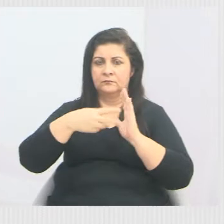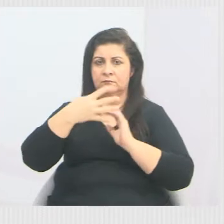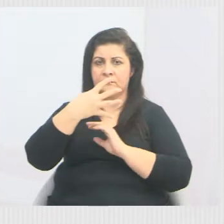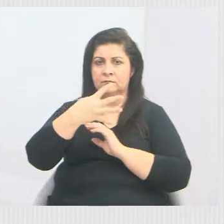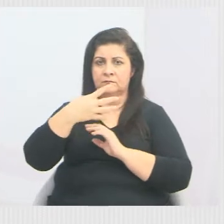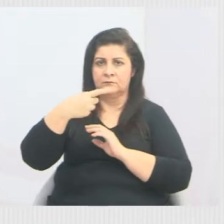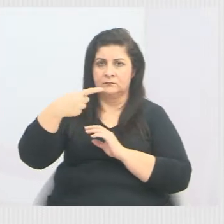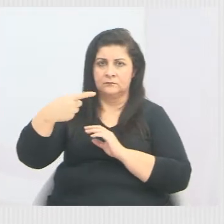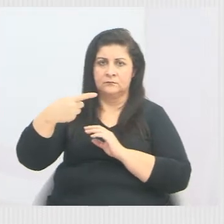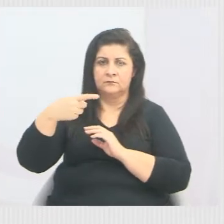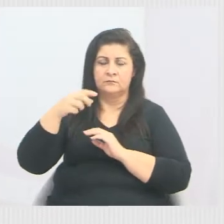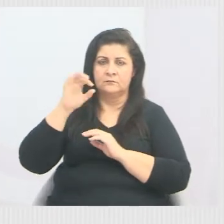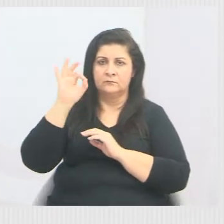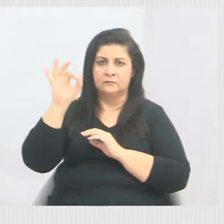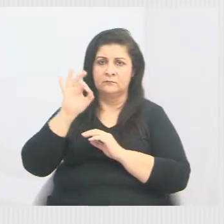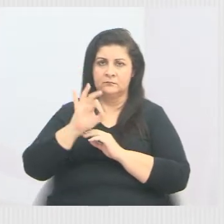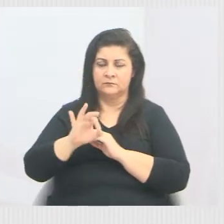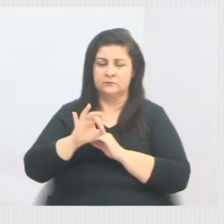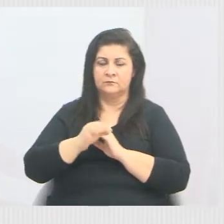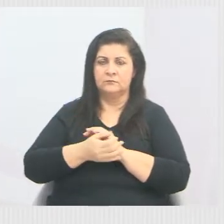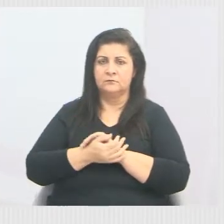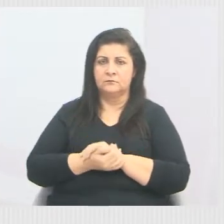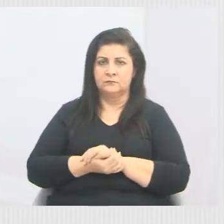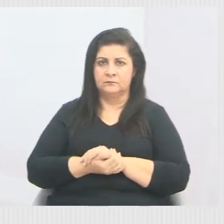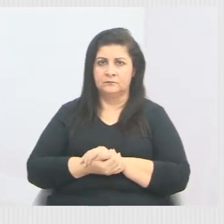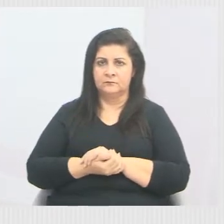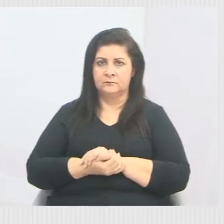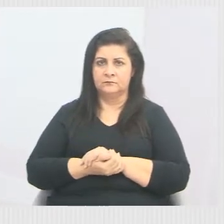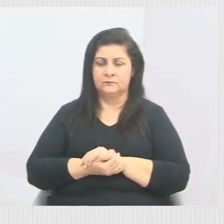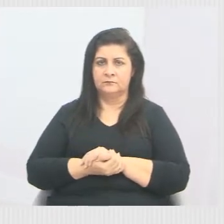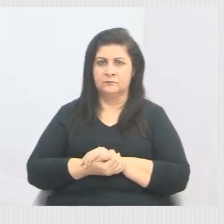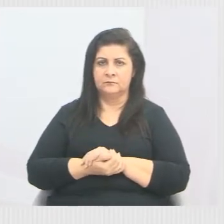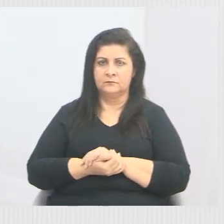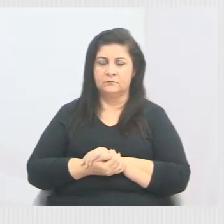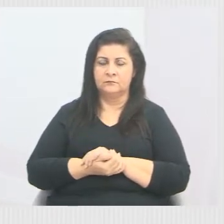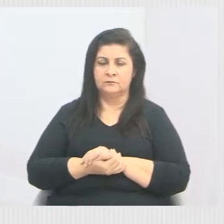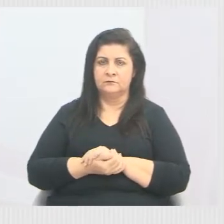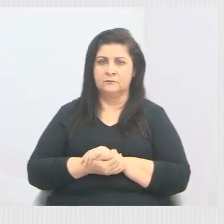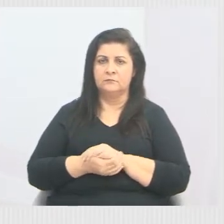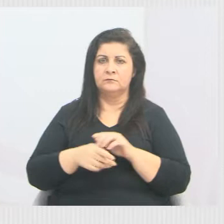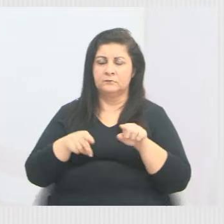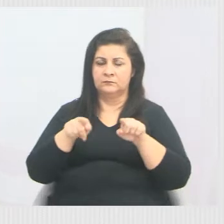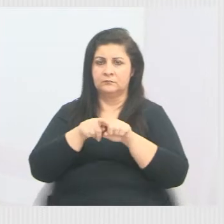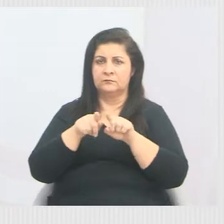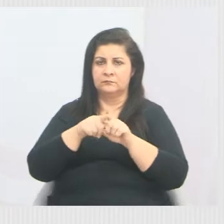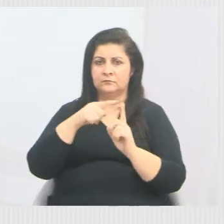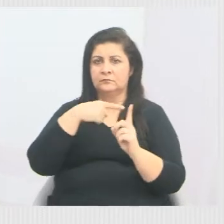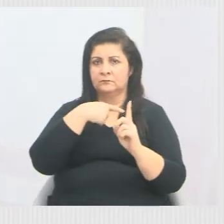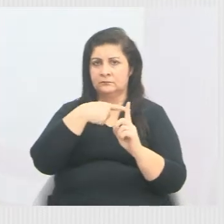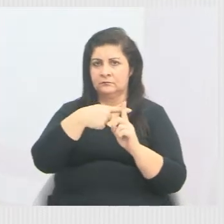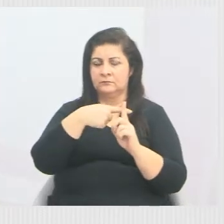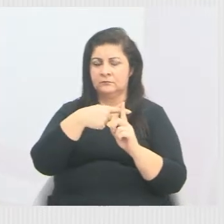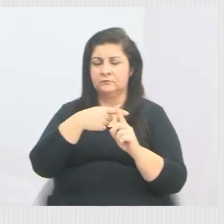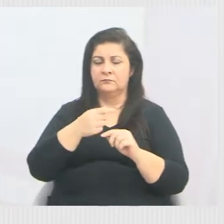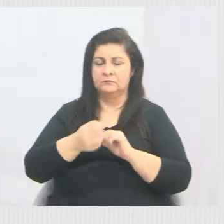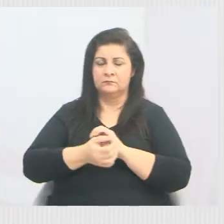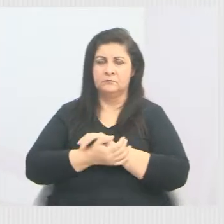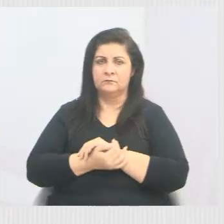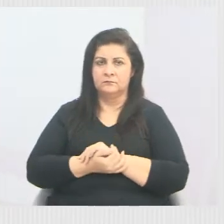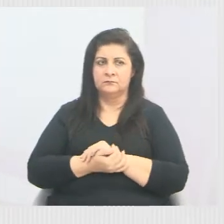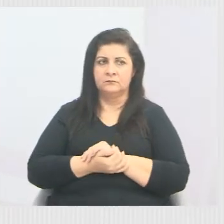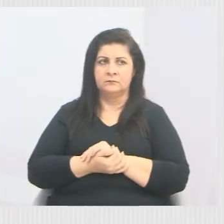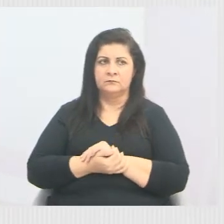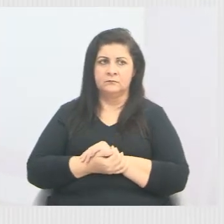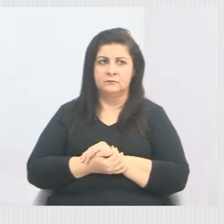43.744.000, atingindo uma meta de 41,48. Então, vemos que pela meta projetada, 33%, passa um